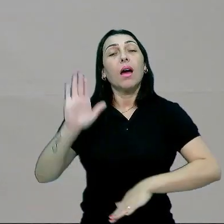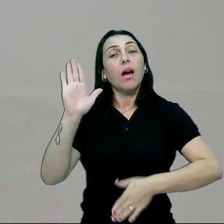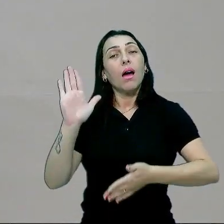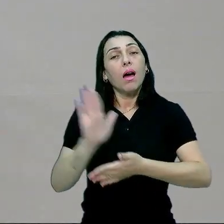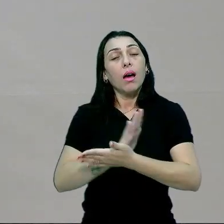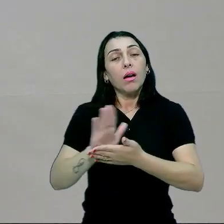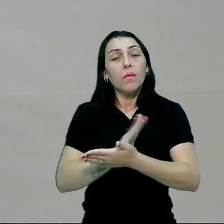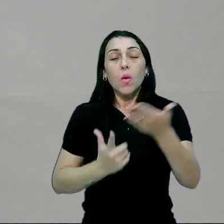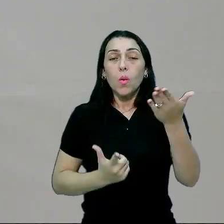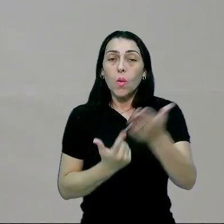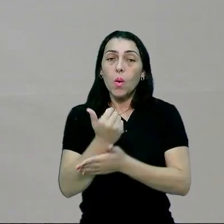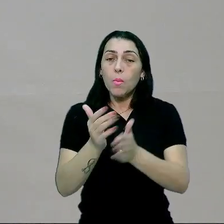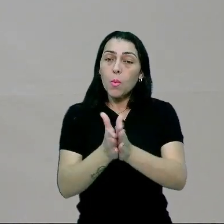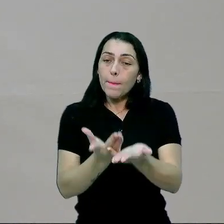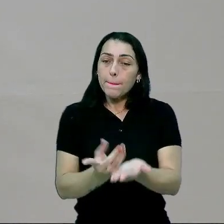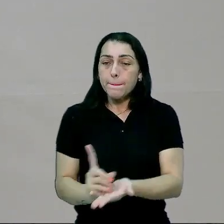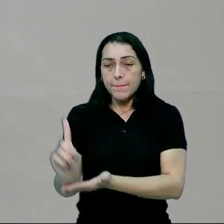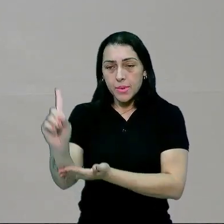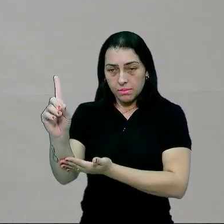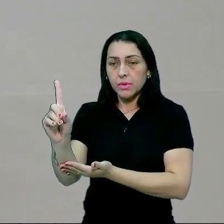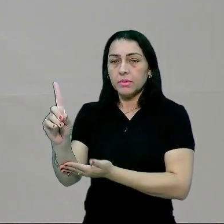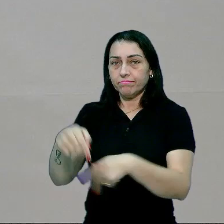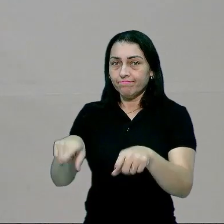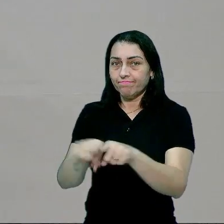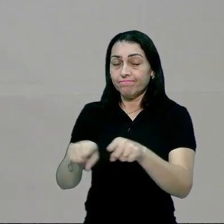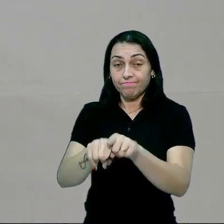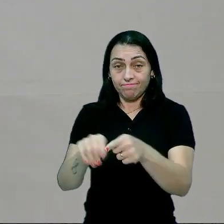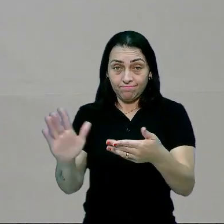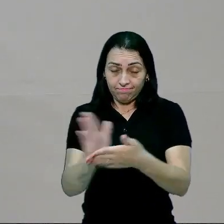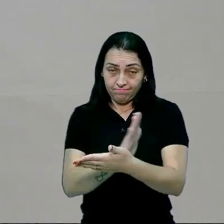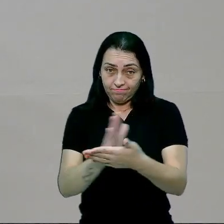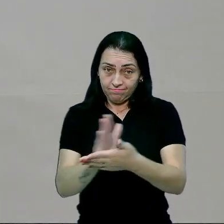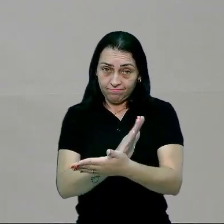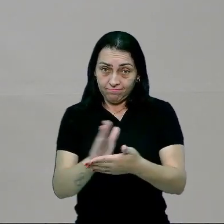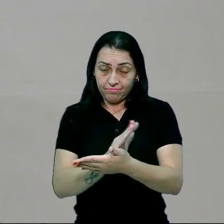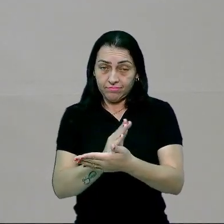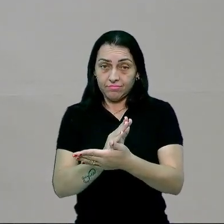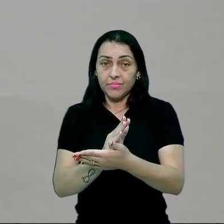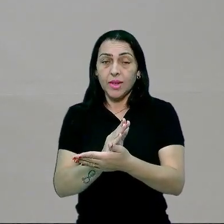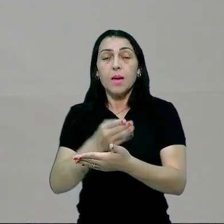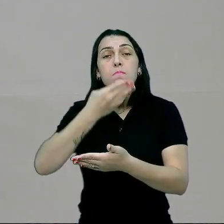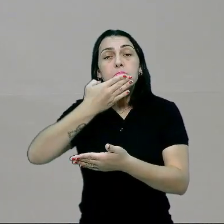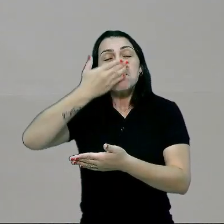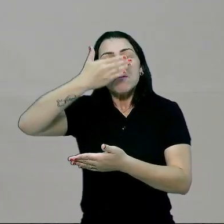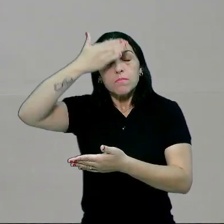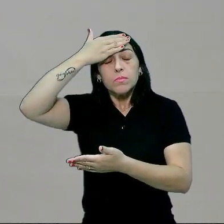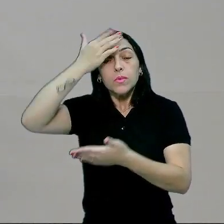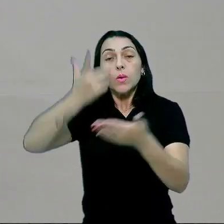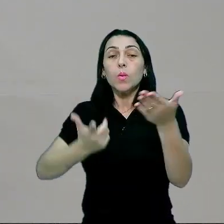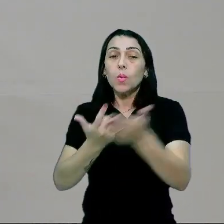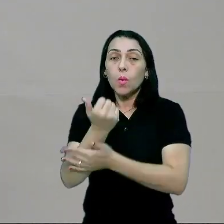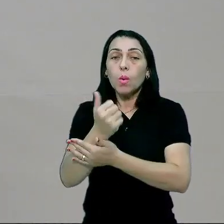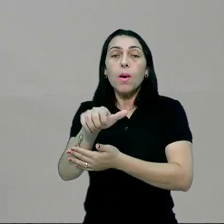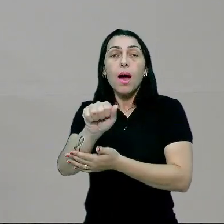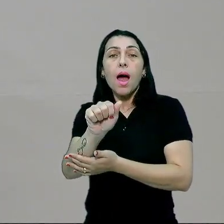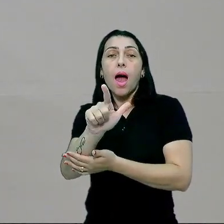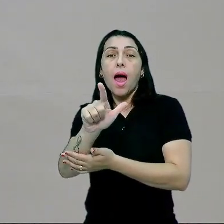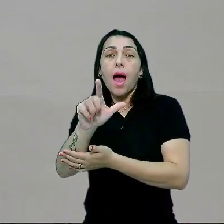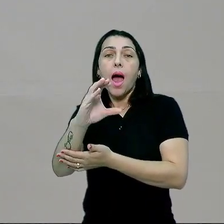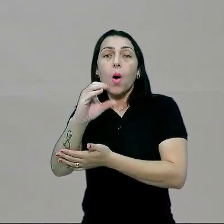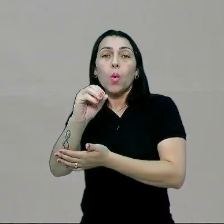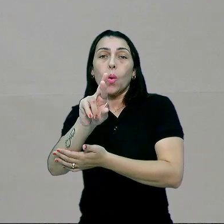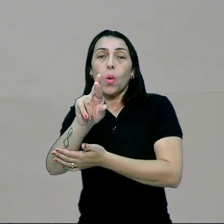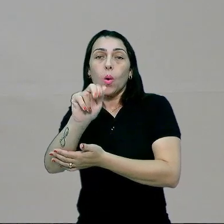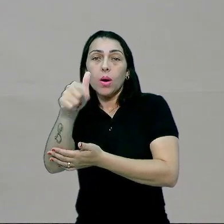eu vou e compro a Bíblia. Alguém que é muçulmano vai lá numa livraria e compra o Alcorão,